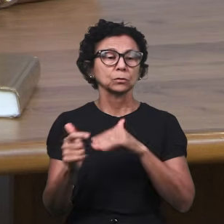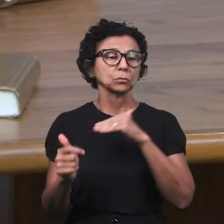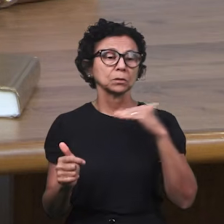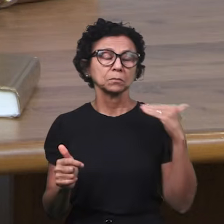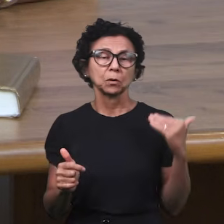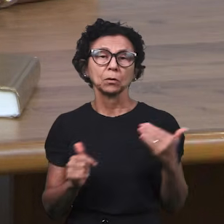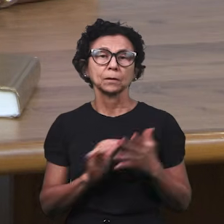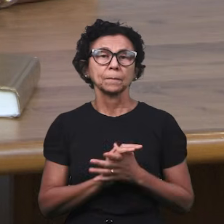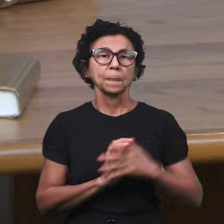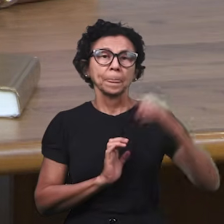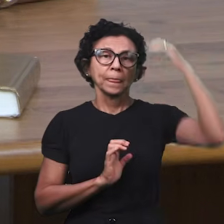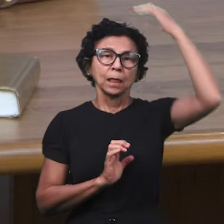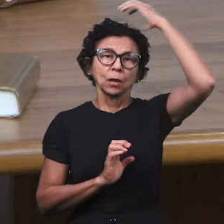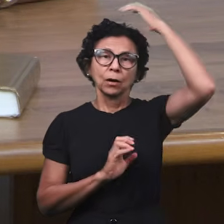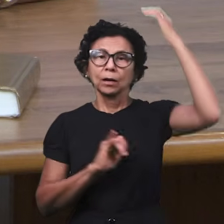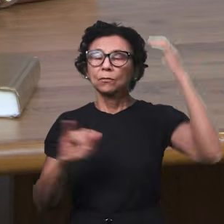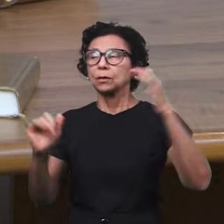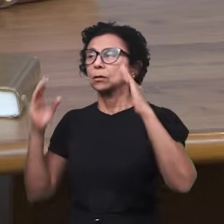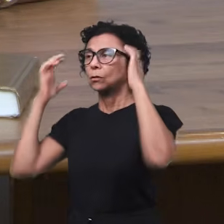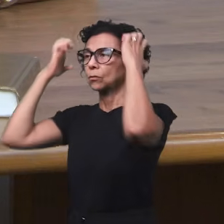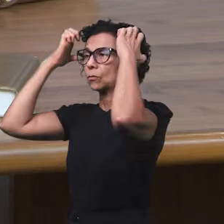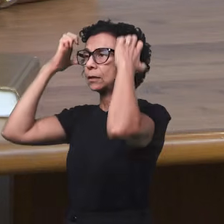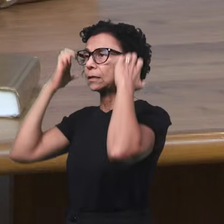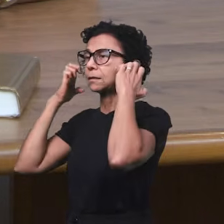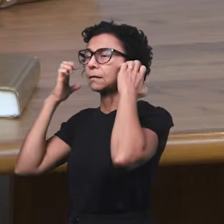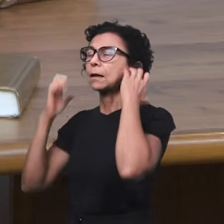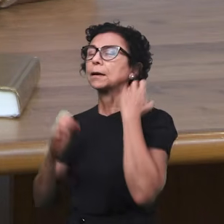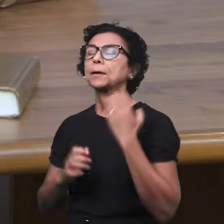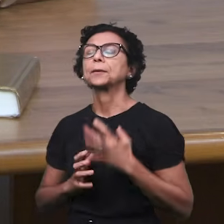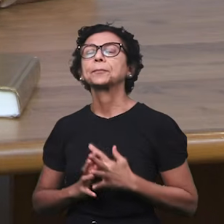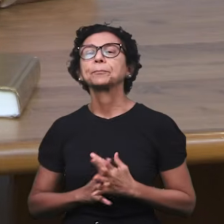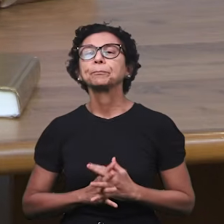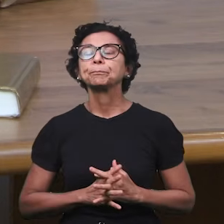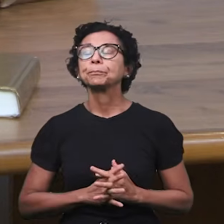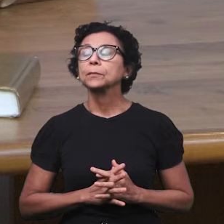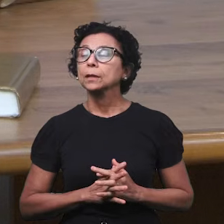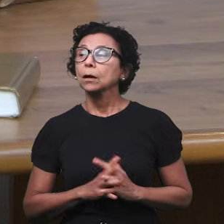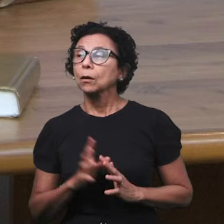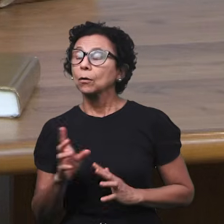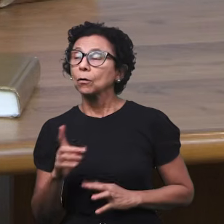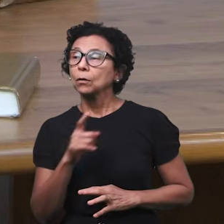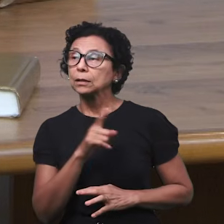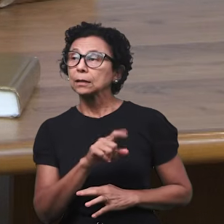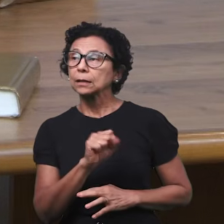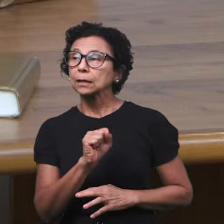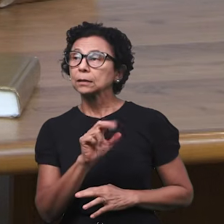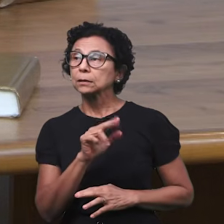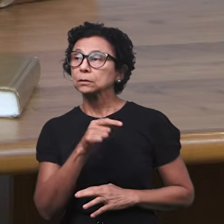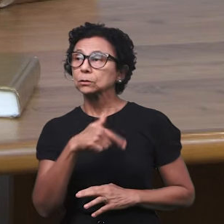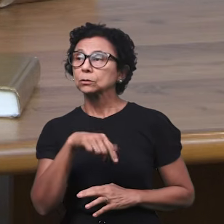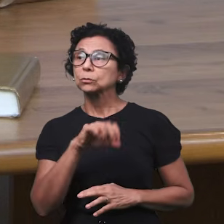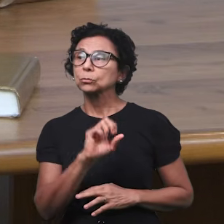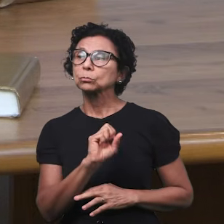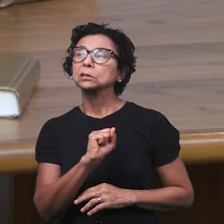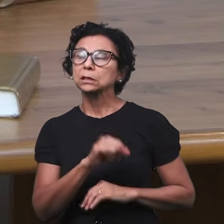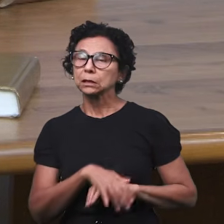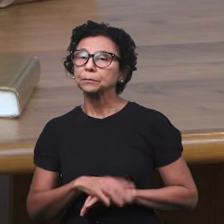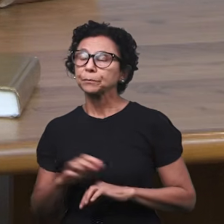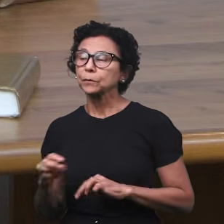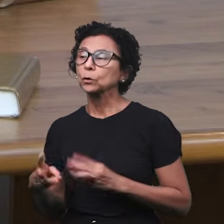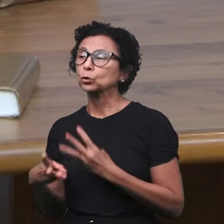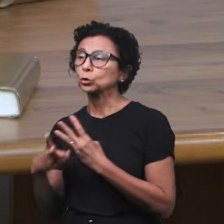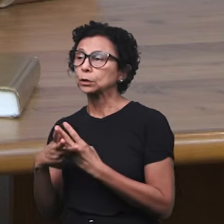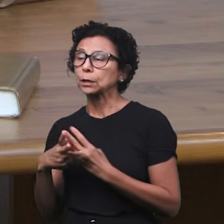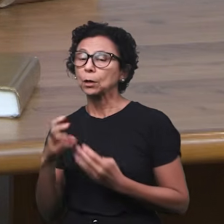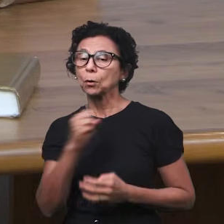rainha Esther: na fortaleza de Suzã mataram e destruíram os judeus 500 homens